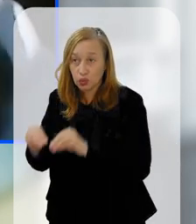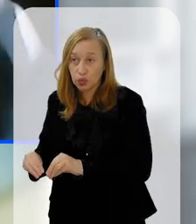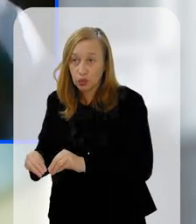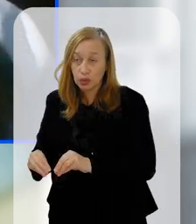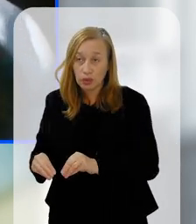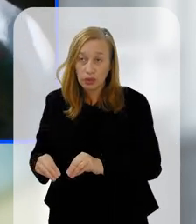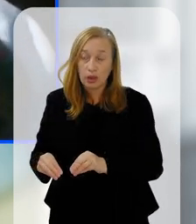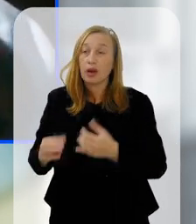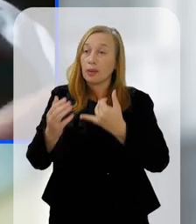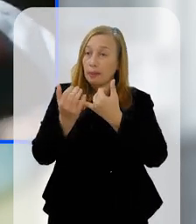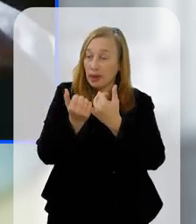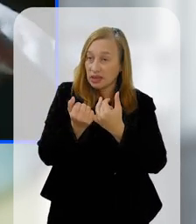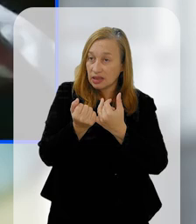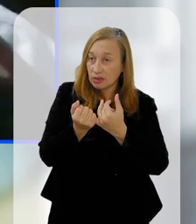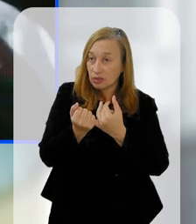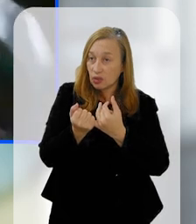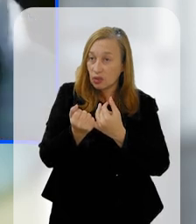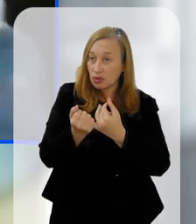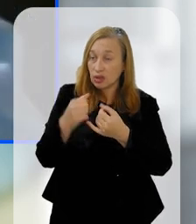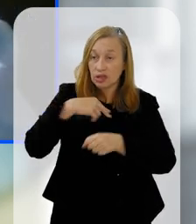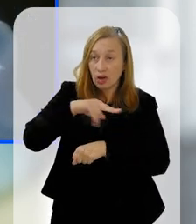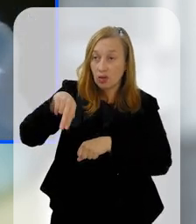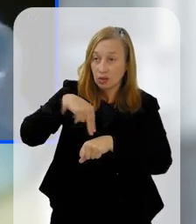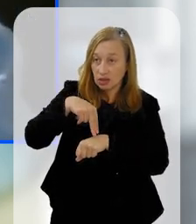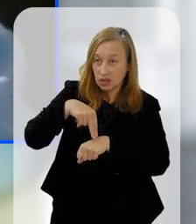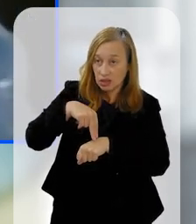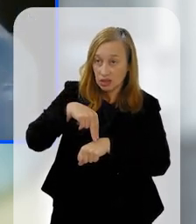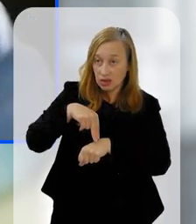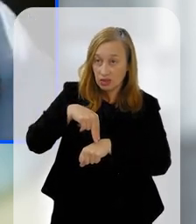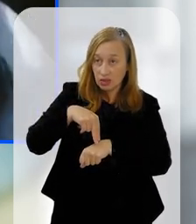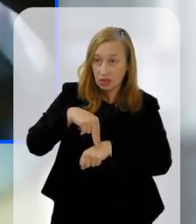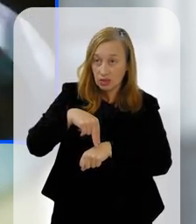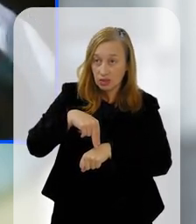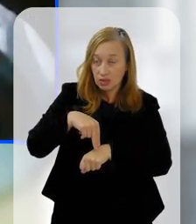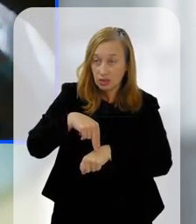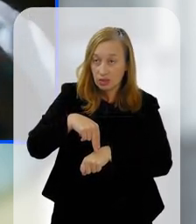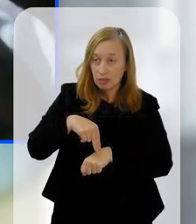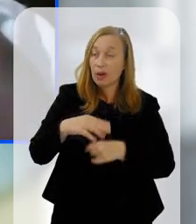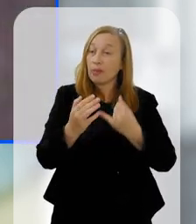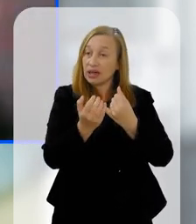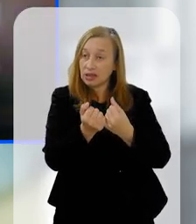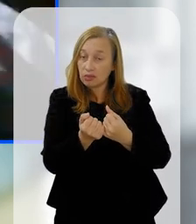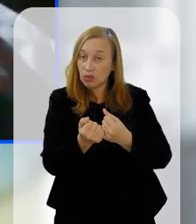privatização, de transferir patrimônio da União para privados, vai ser